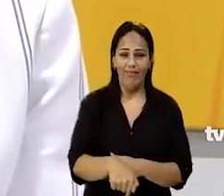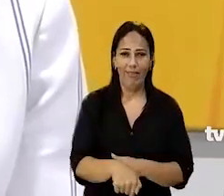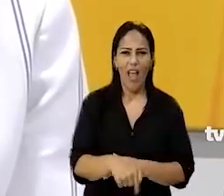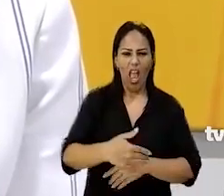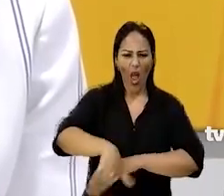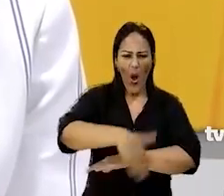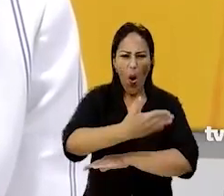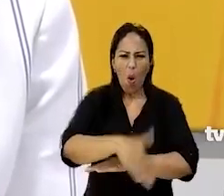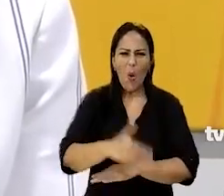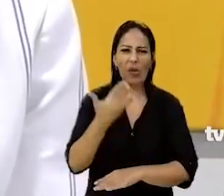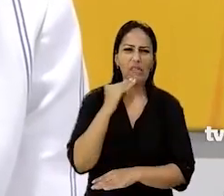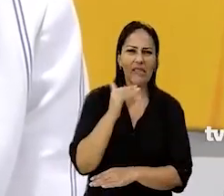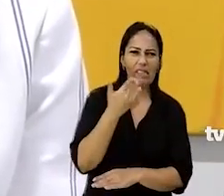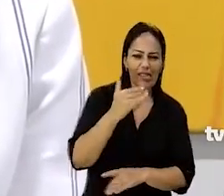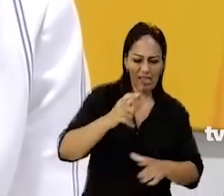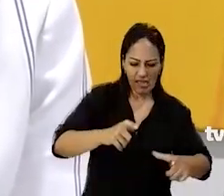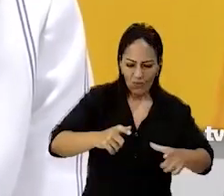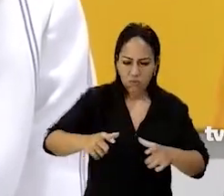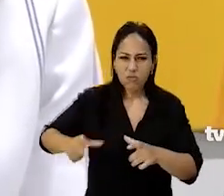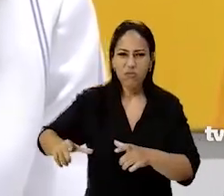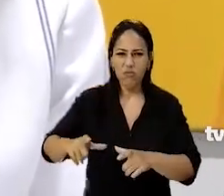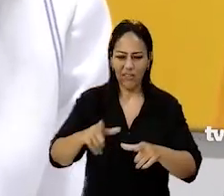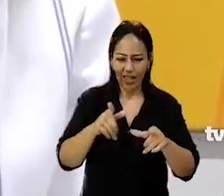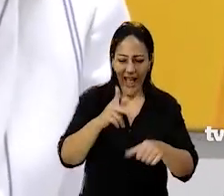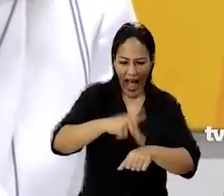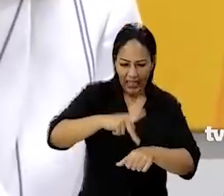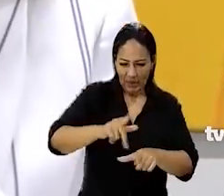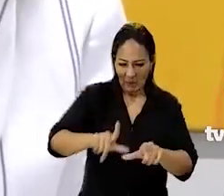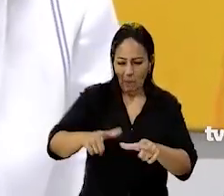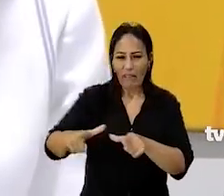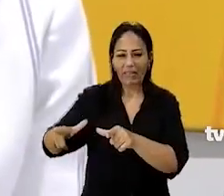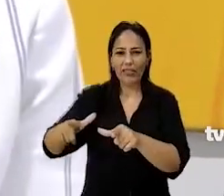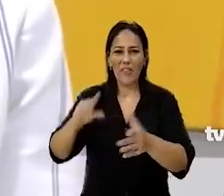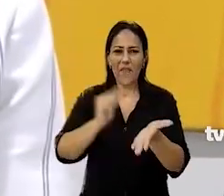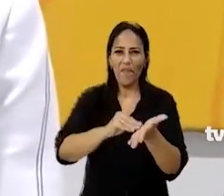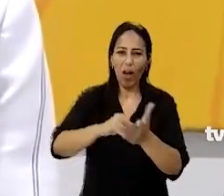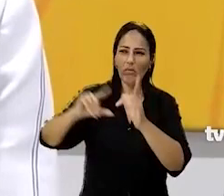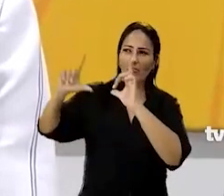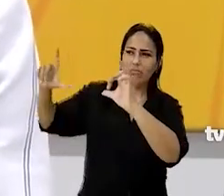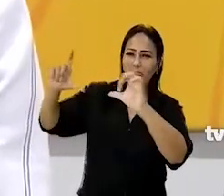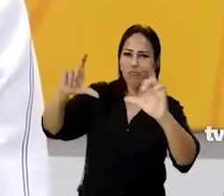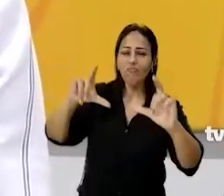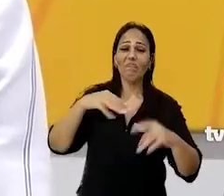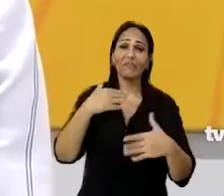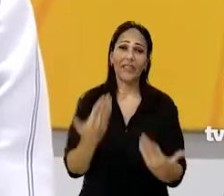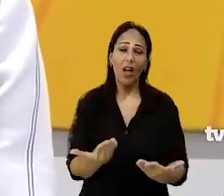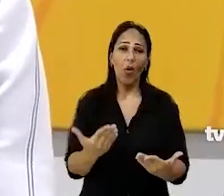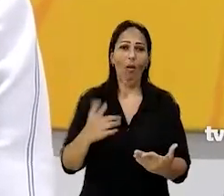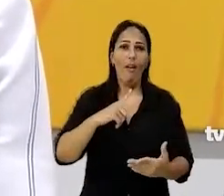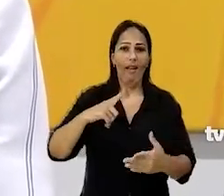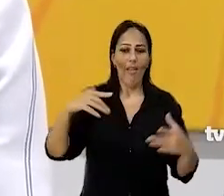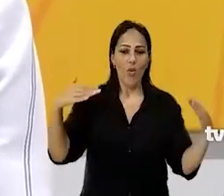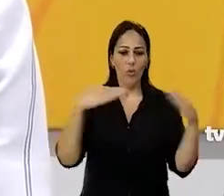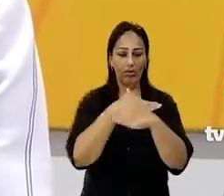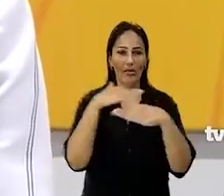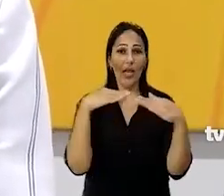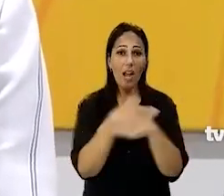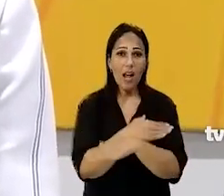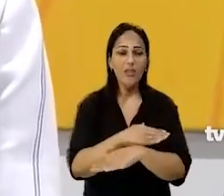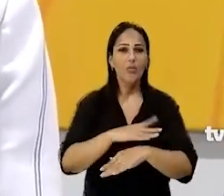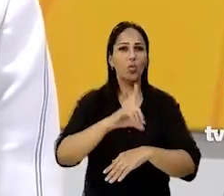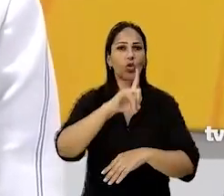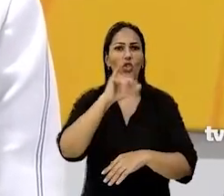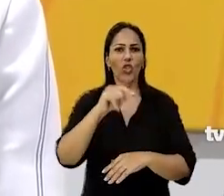Ruas esburacadas, calçamentos soltos, falta de sinalização, enfim. E o nosso trânsito, em dias